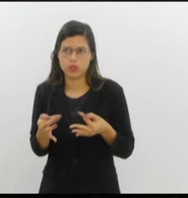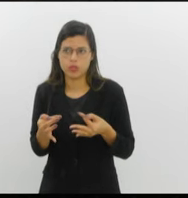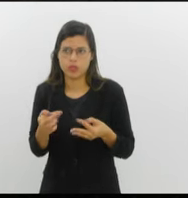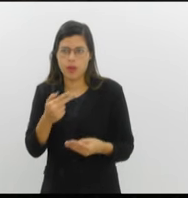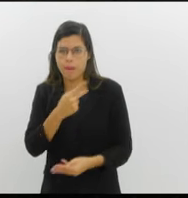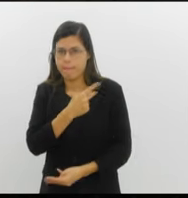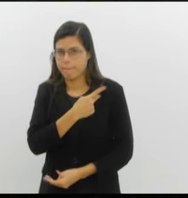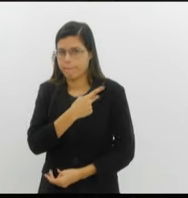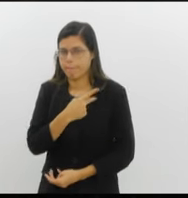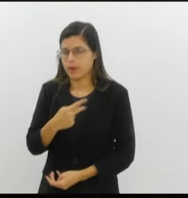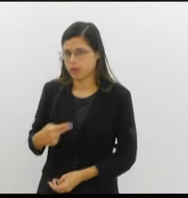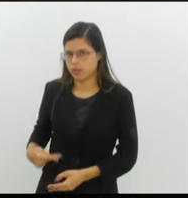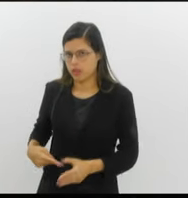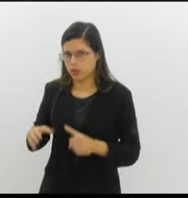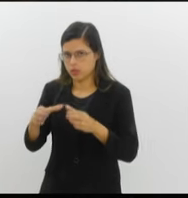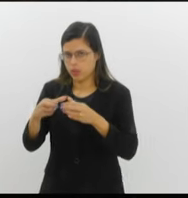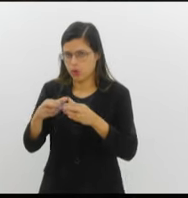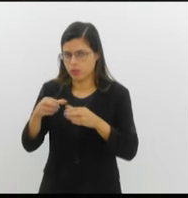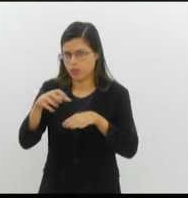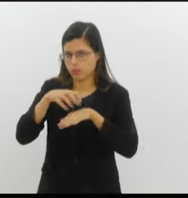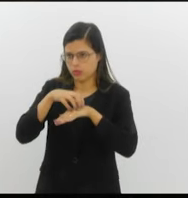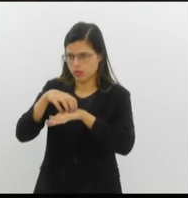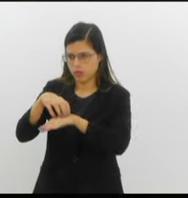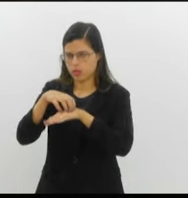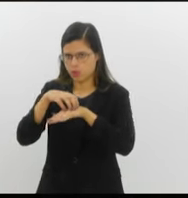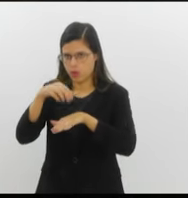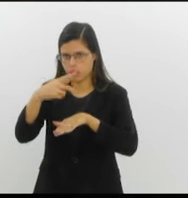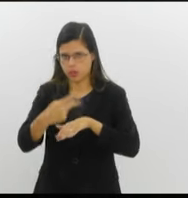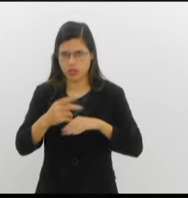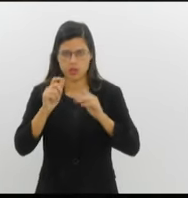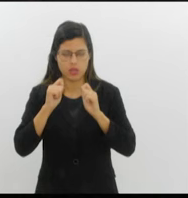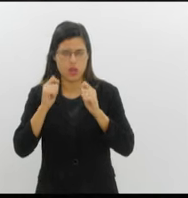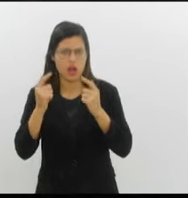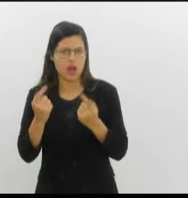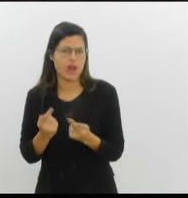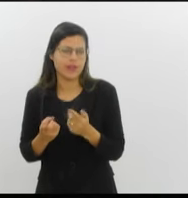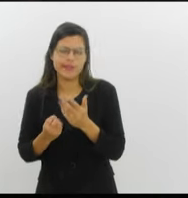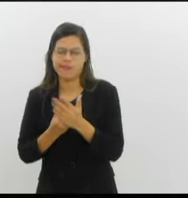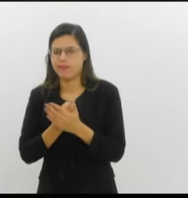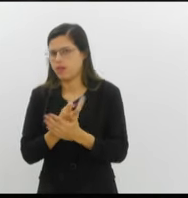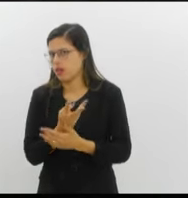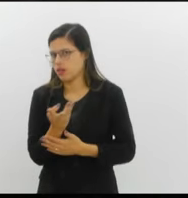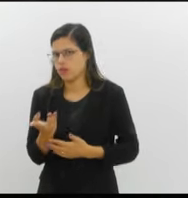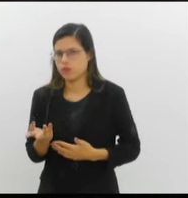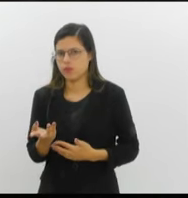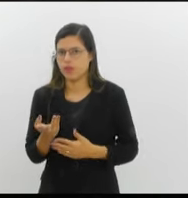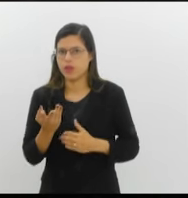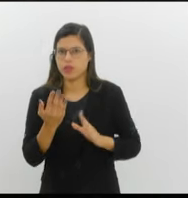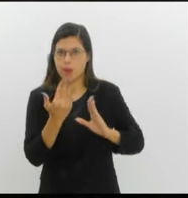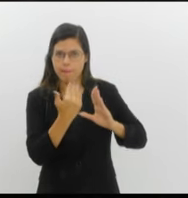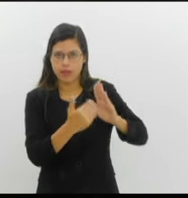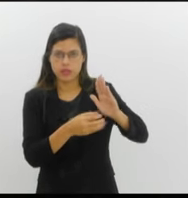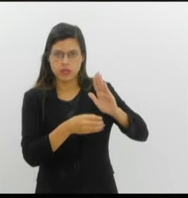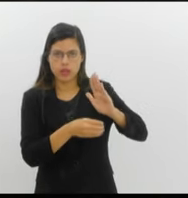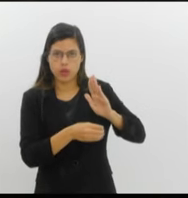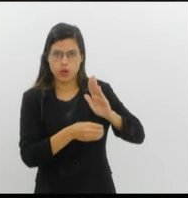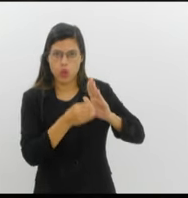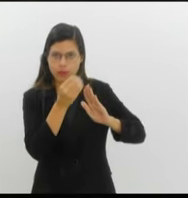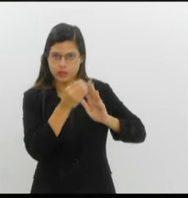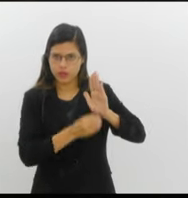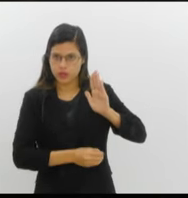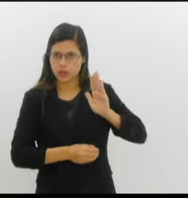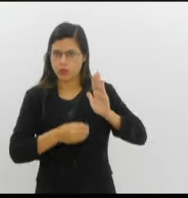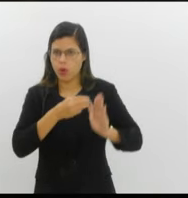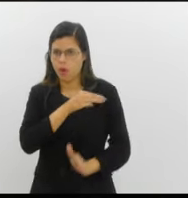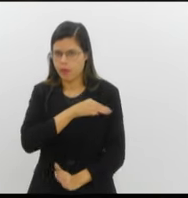de Transporte dessa Casa de Leis, por várias vezes encaminhou ofício ao MP,